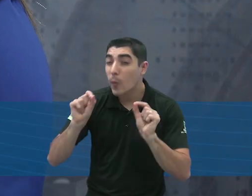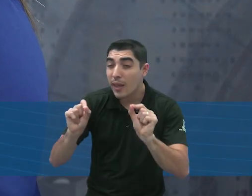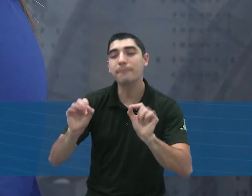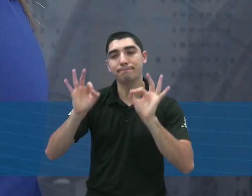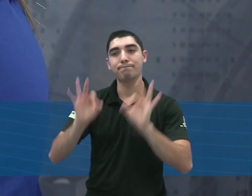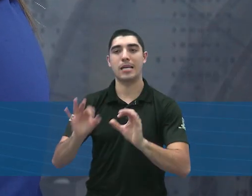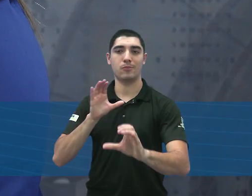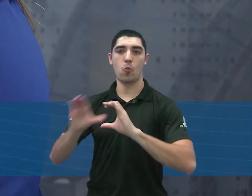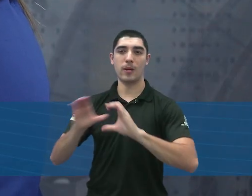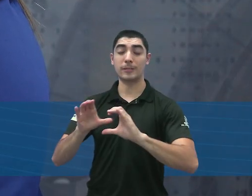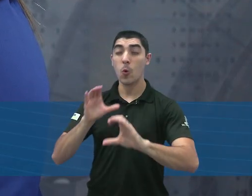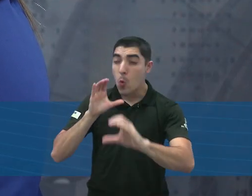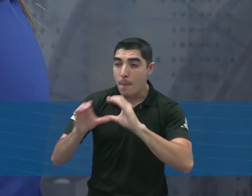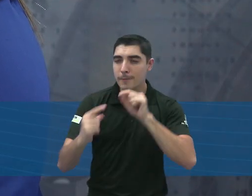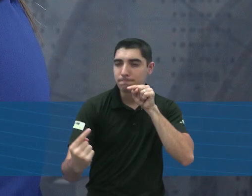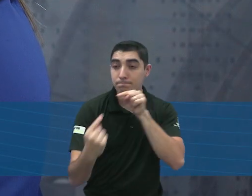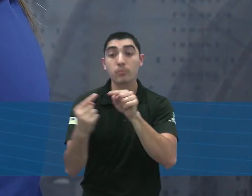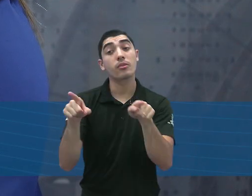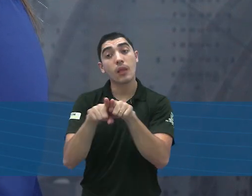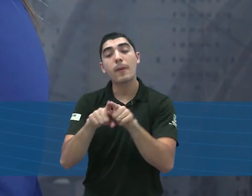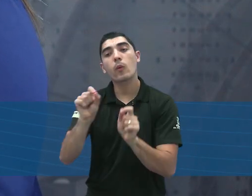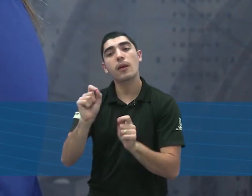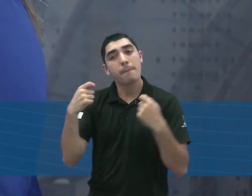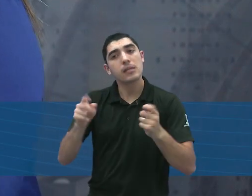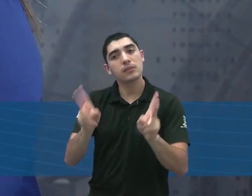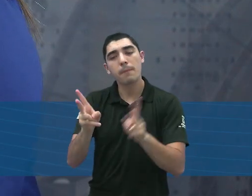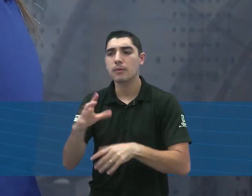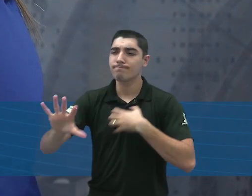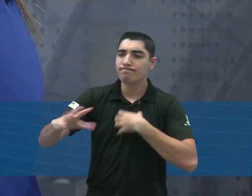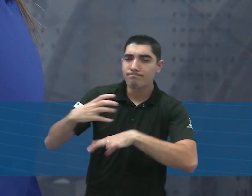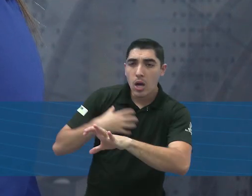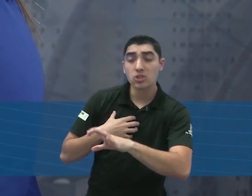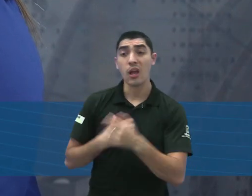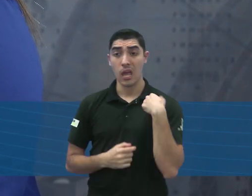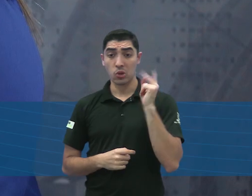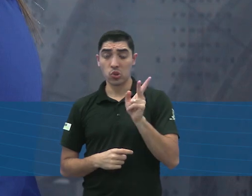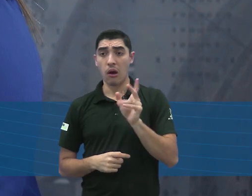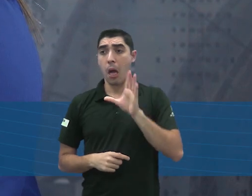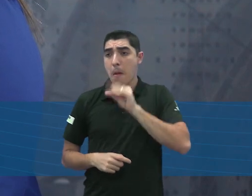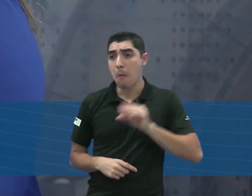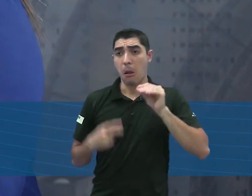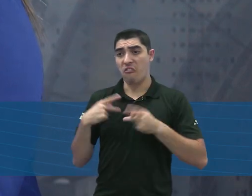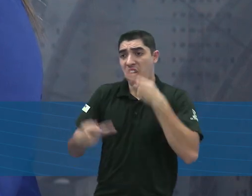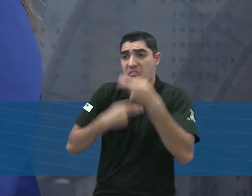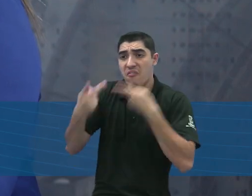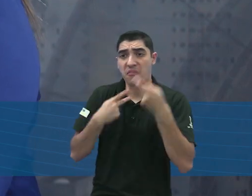assertiva, uma escuta empática, né? Porque às vezes também eu só fico preocupado com o que eu vou falar, né? Ou eu não estou